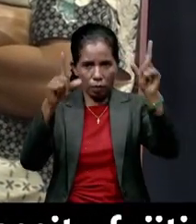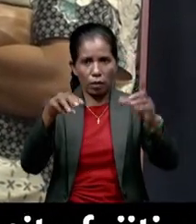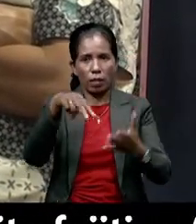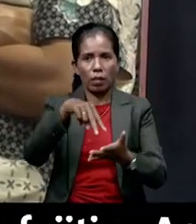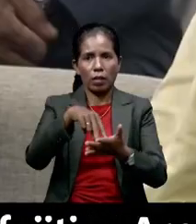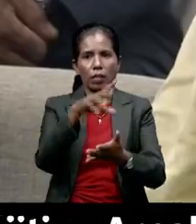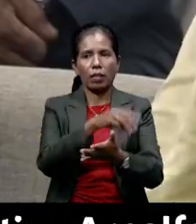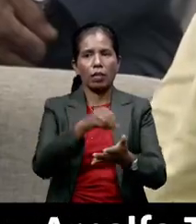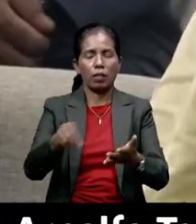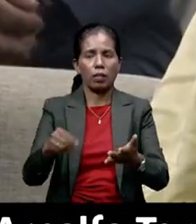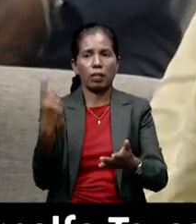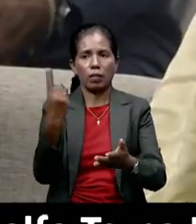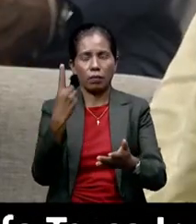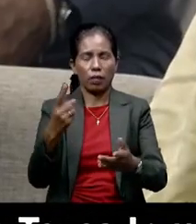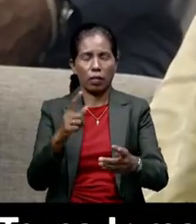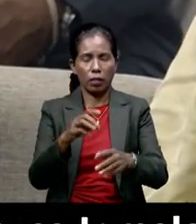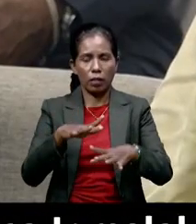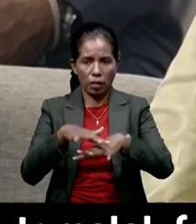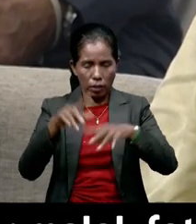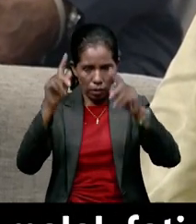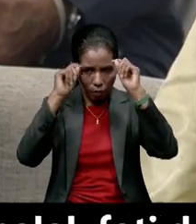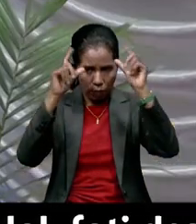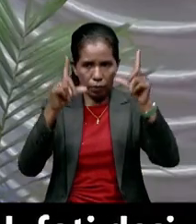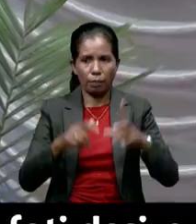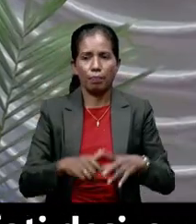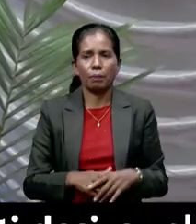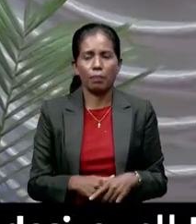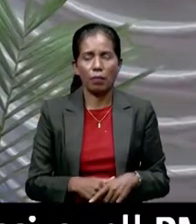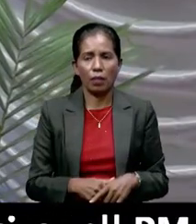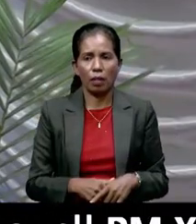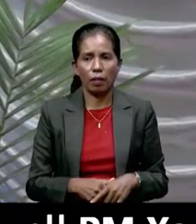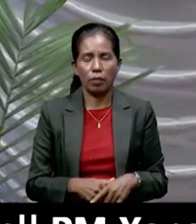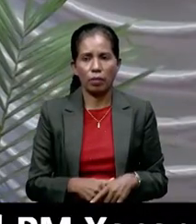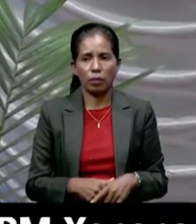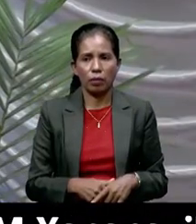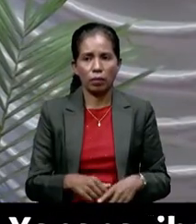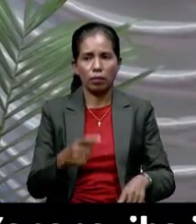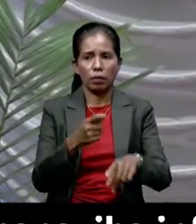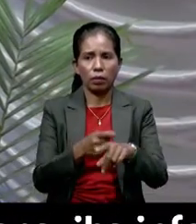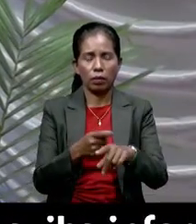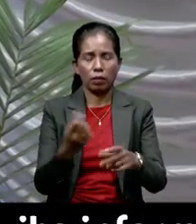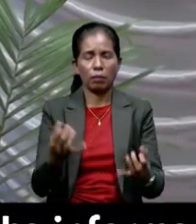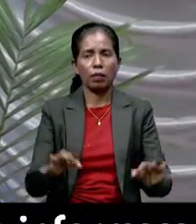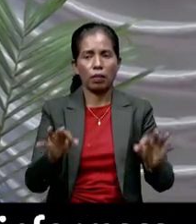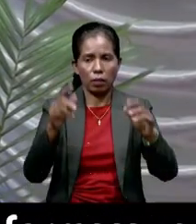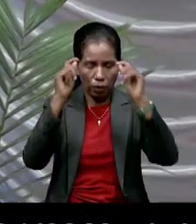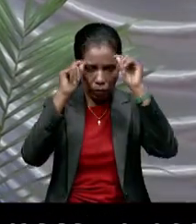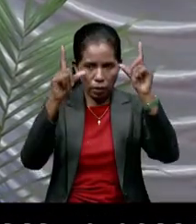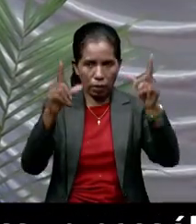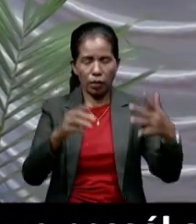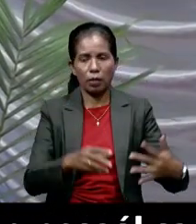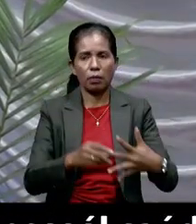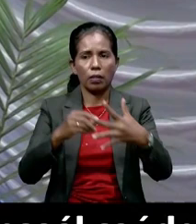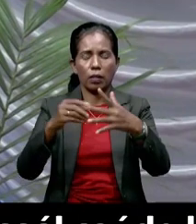que preserva na fatia em Tais Timor. Hoje, momento marcante da Timor-Leste, liu para